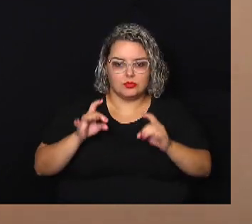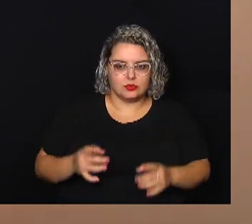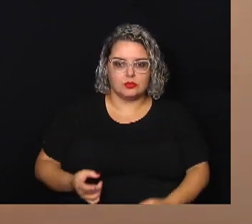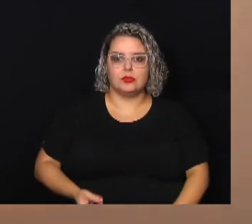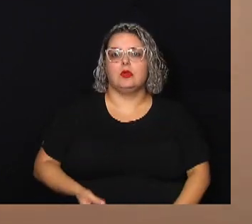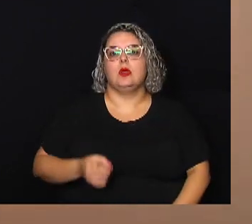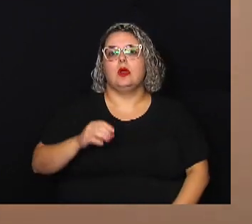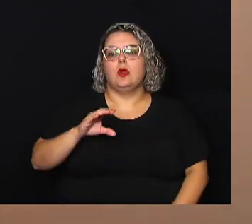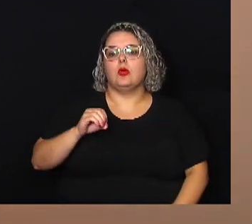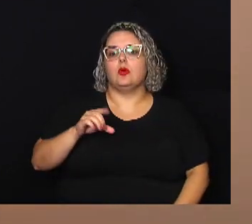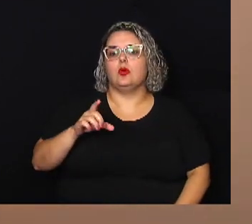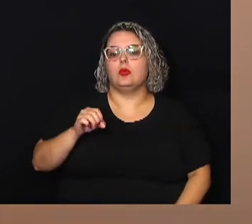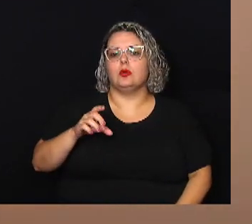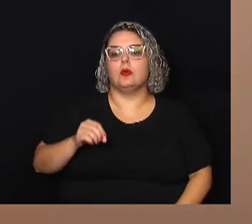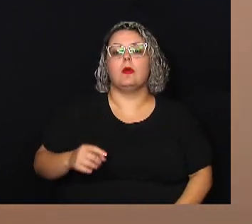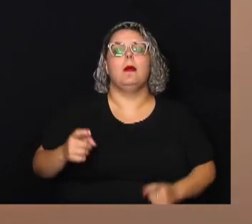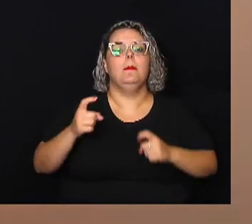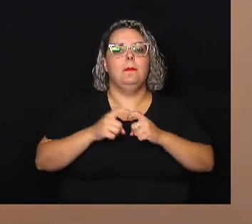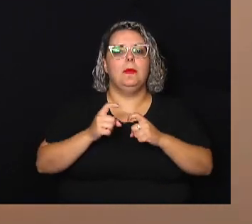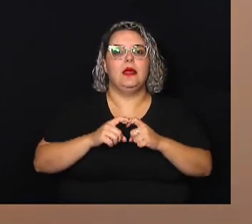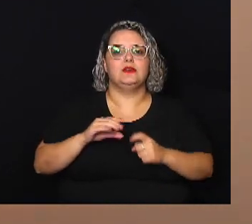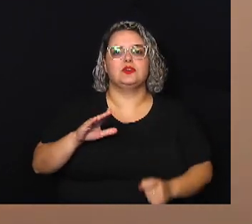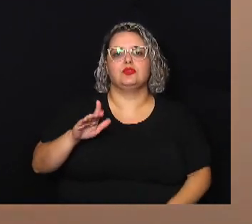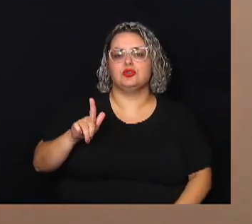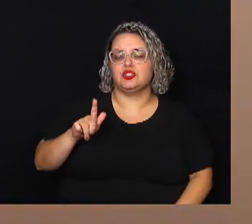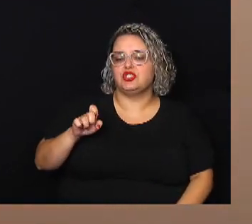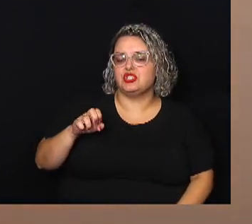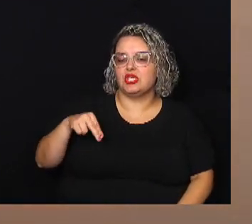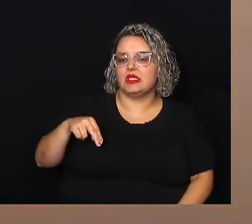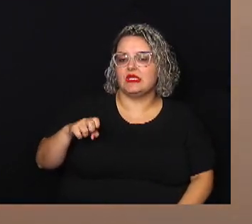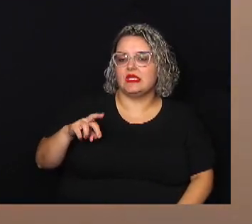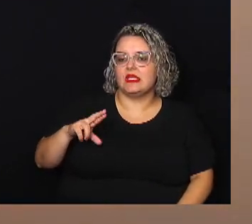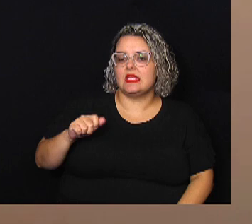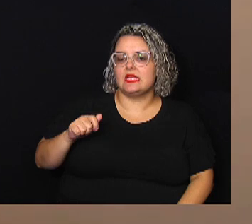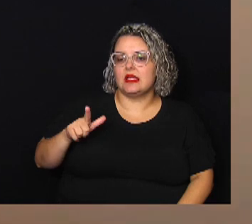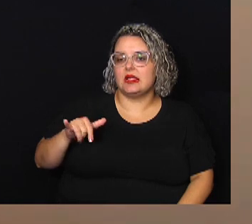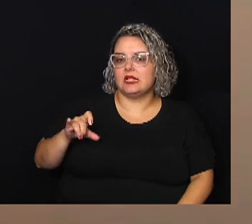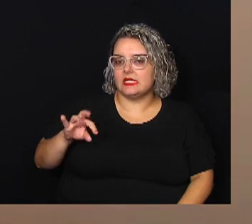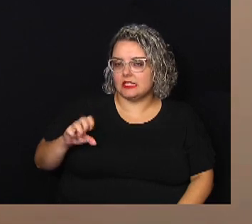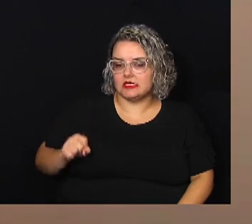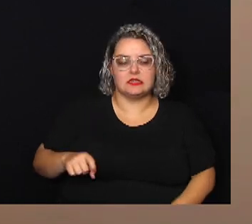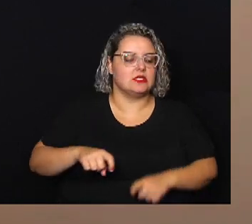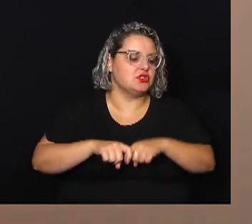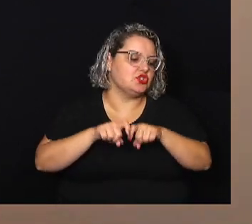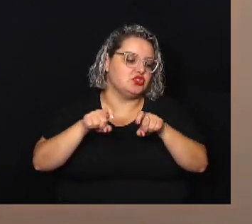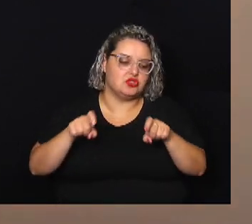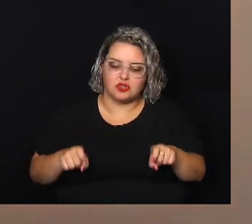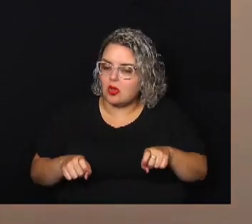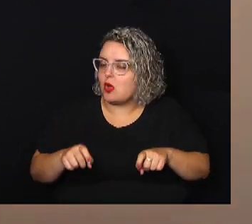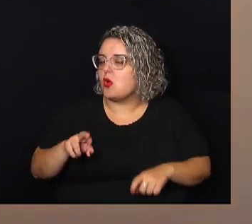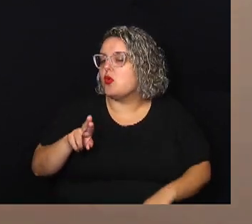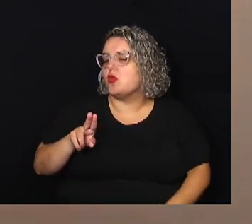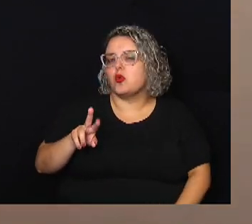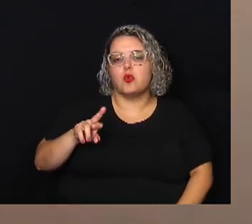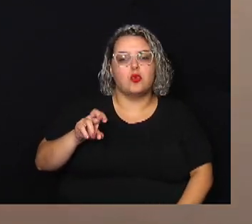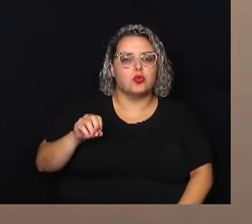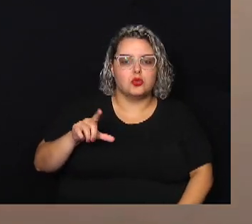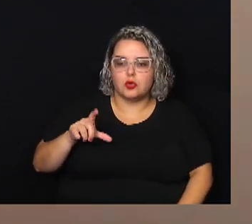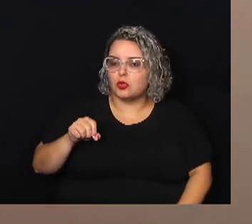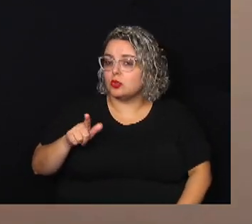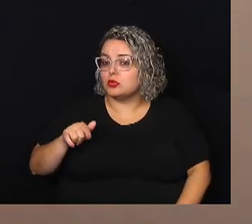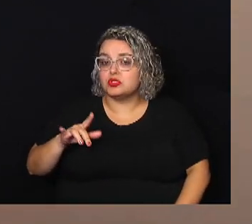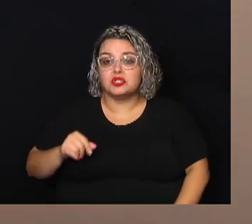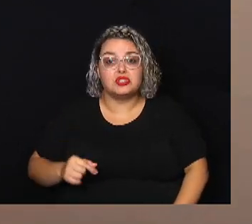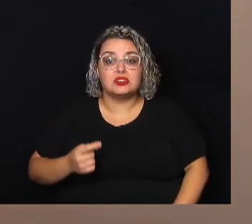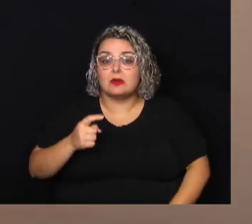médico generalista, assistência primária à saúde, ginecologista, urologista, ortopedista, ele